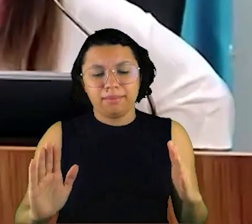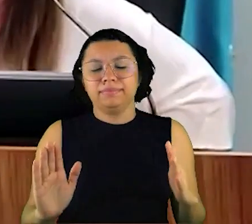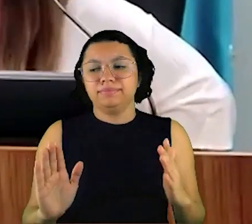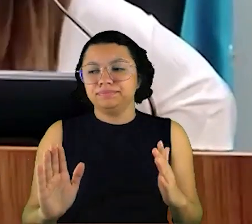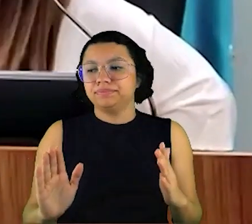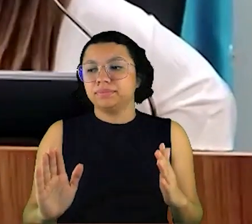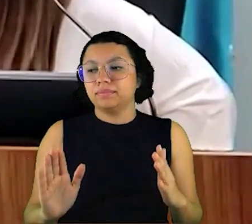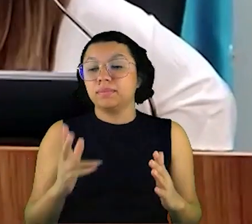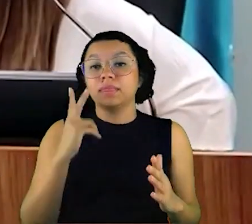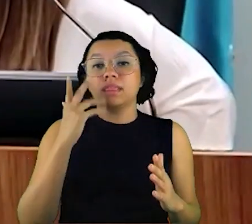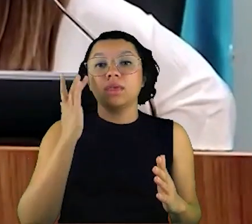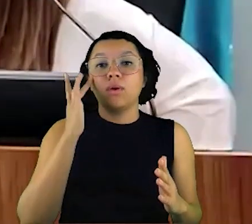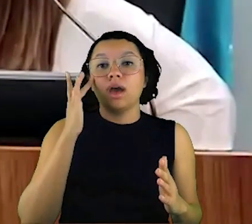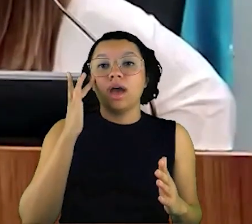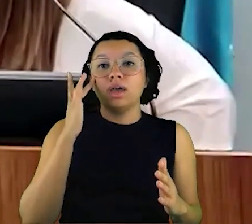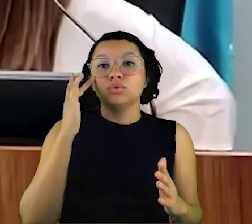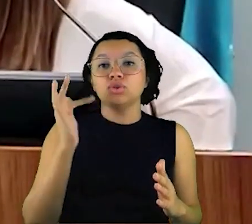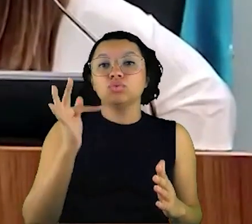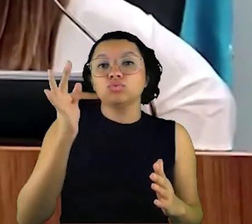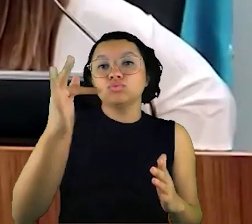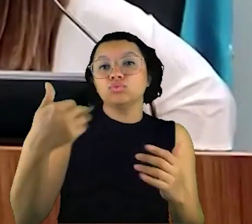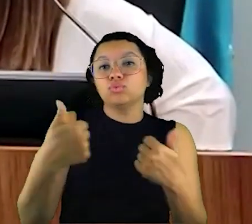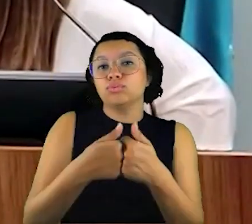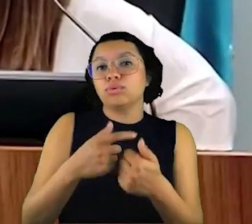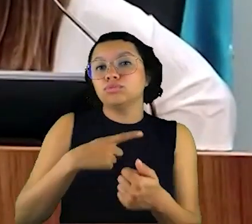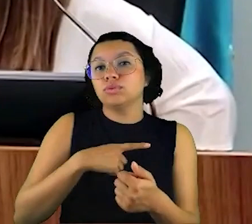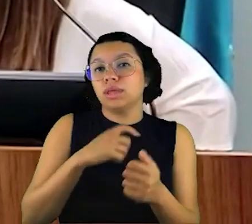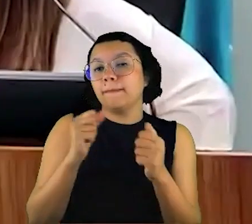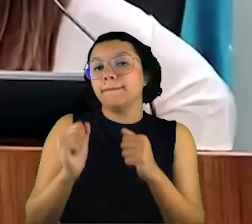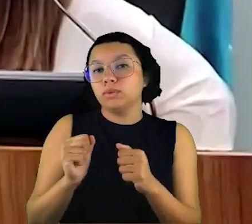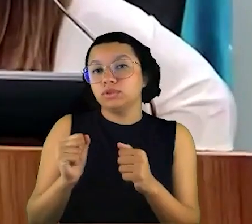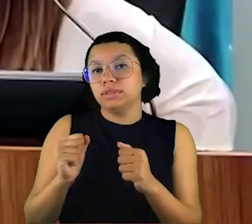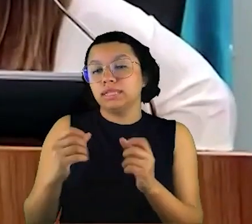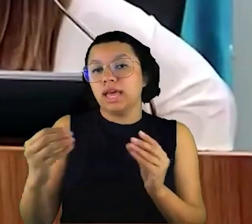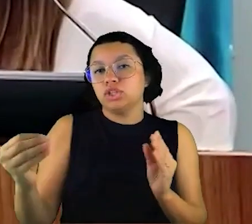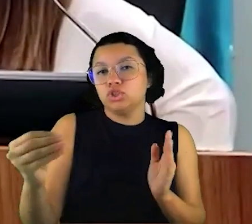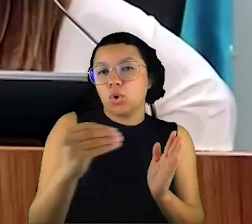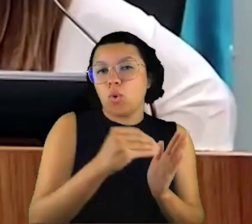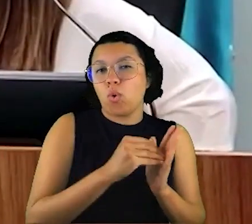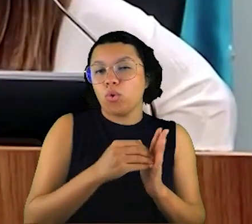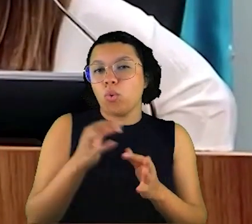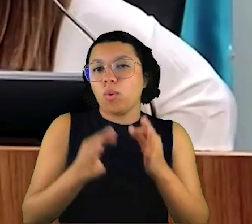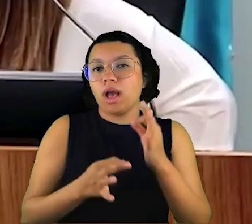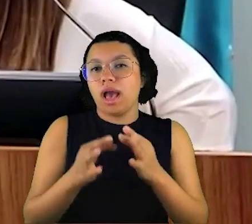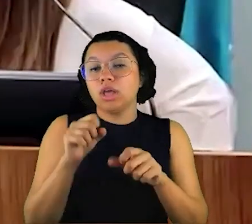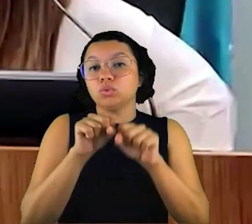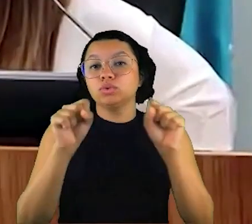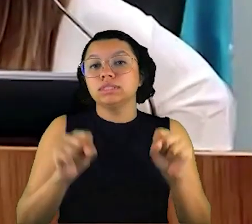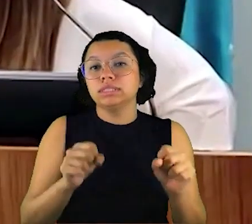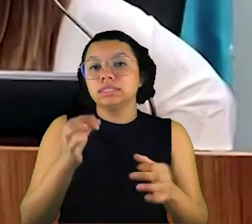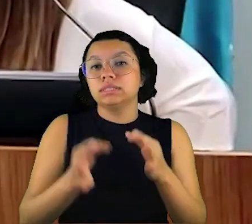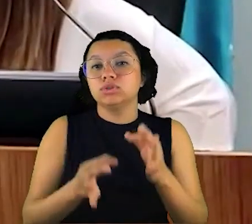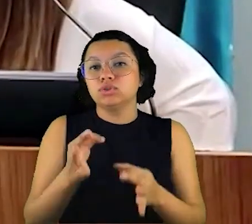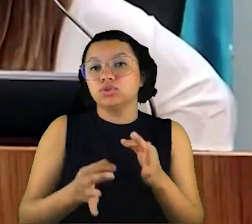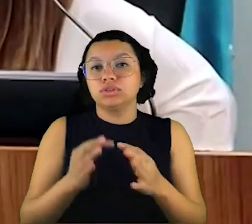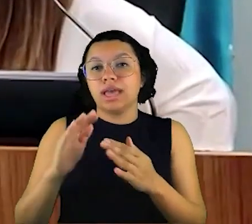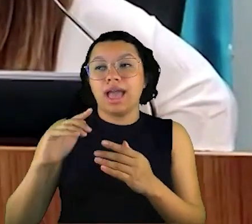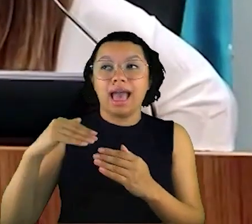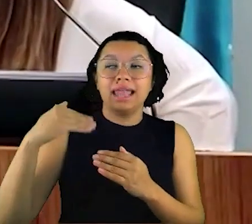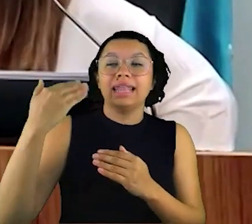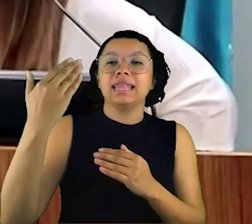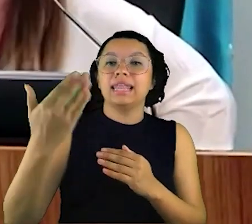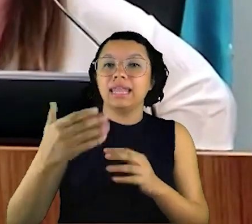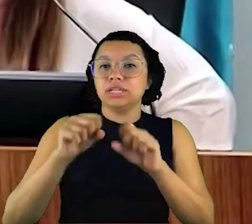próximo, tenha a possibilidade de ter incorporado no sistema judiciário, além